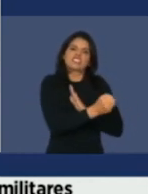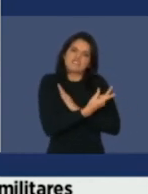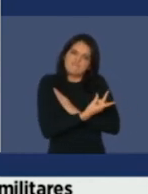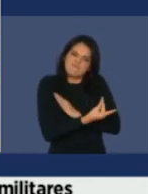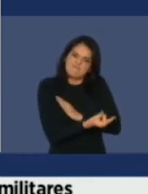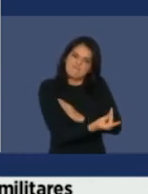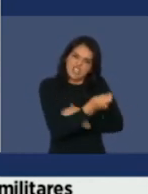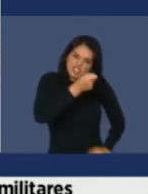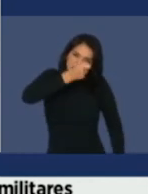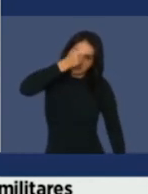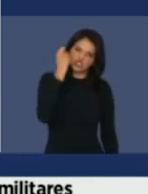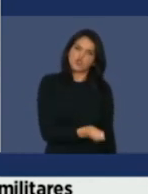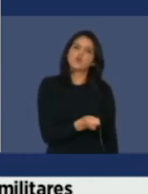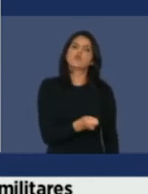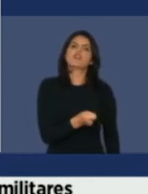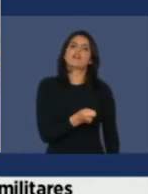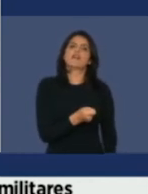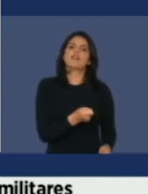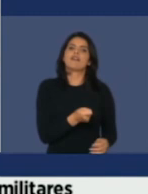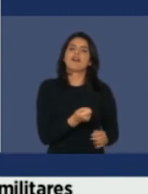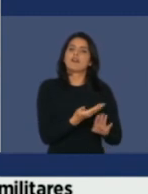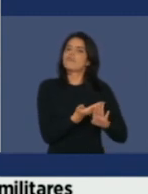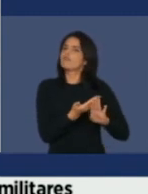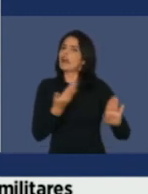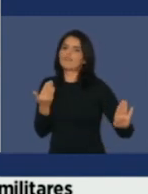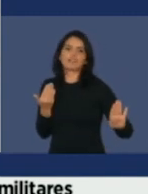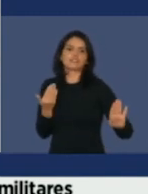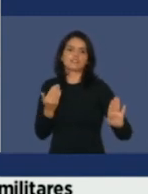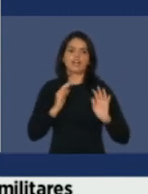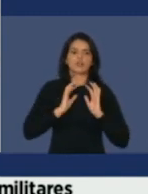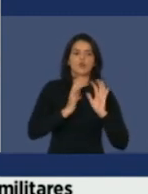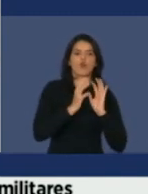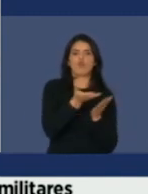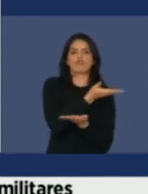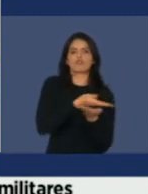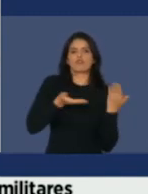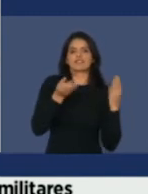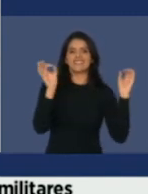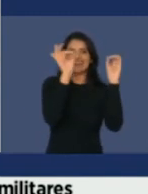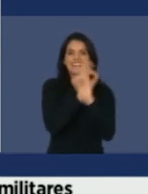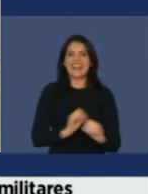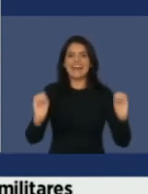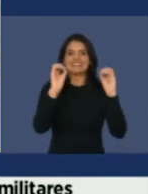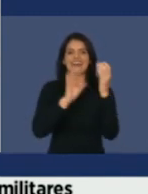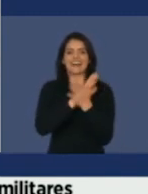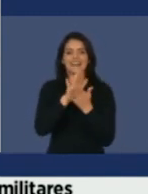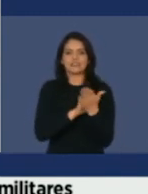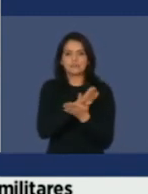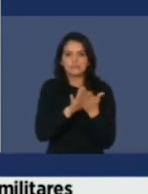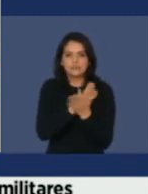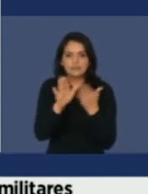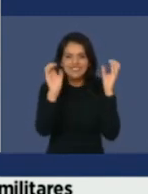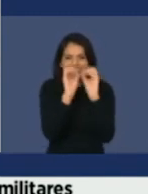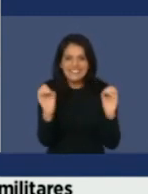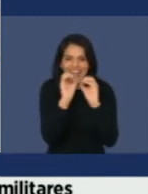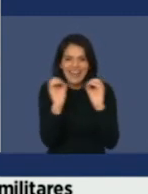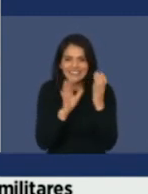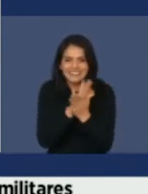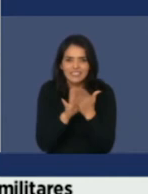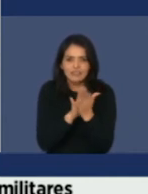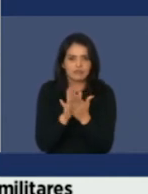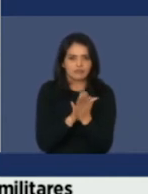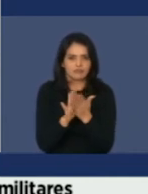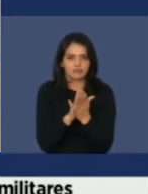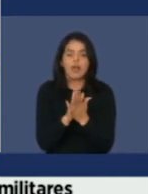dura, que não tenha convivência com outros criminosos, que seja afastado desses criminosos